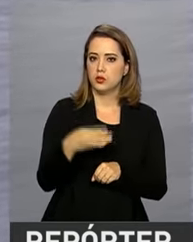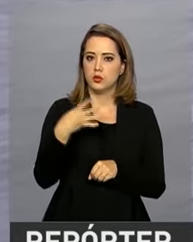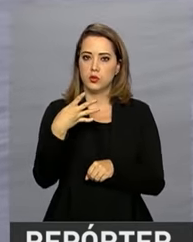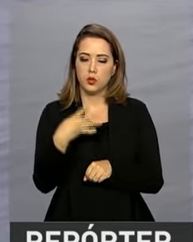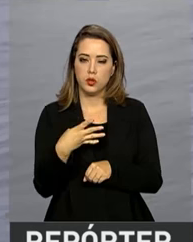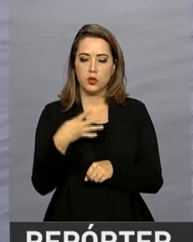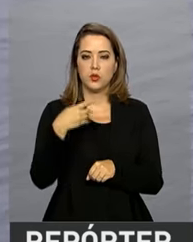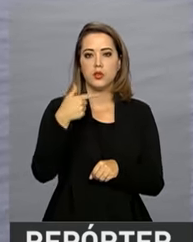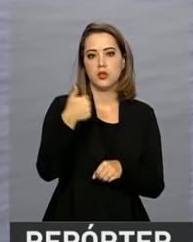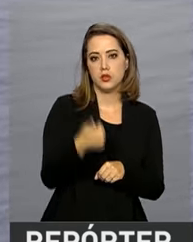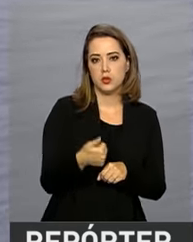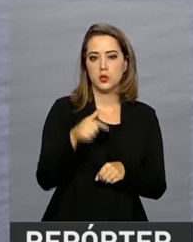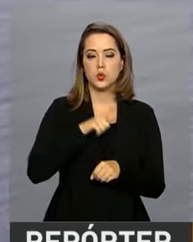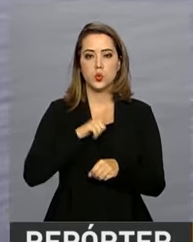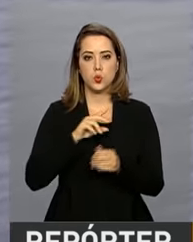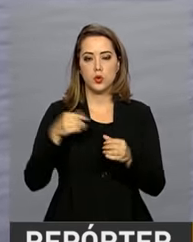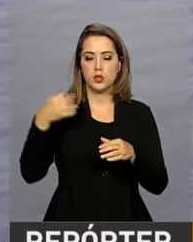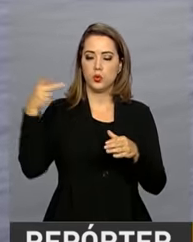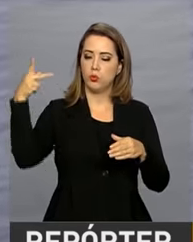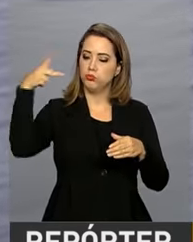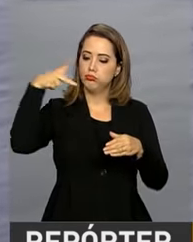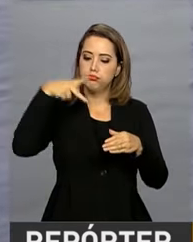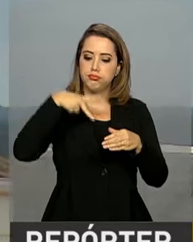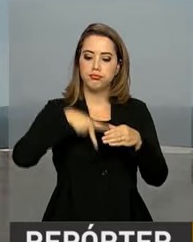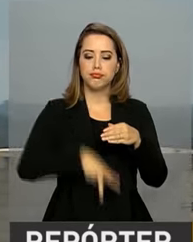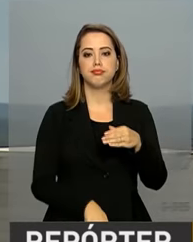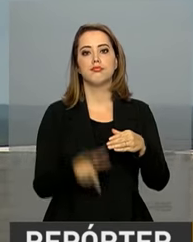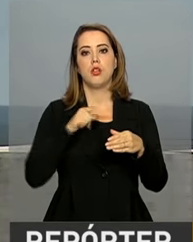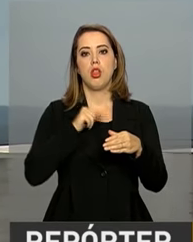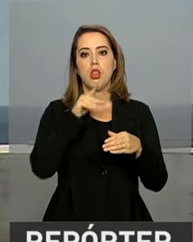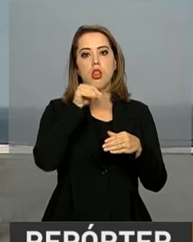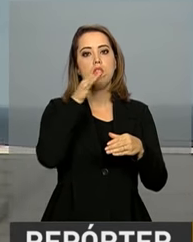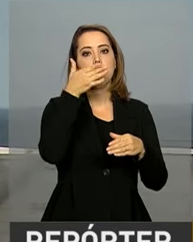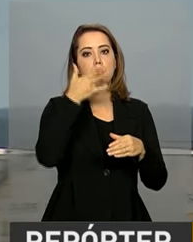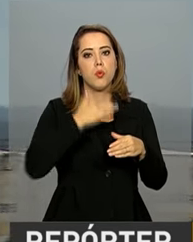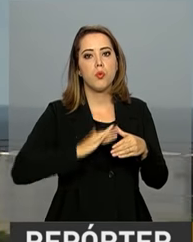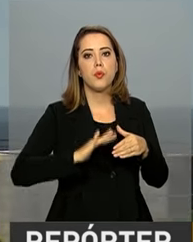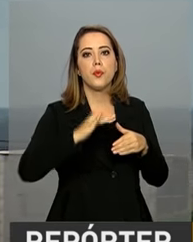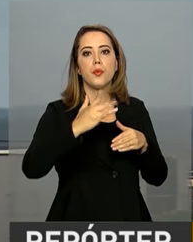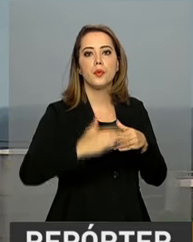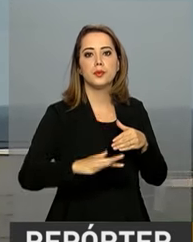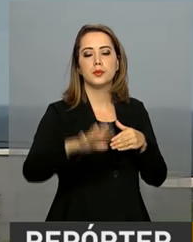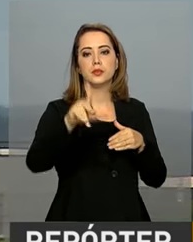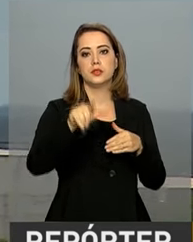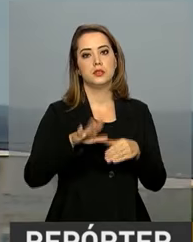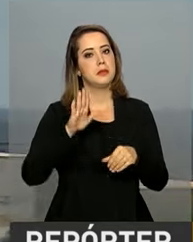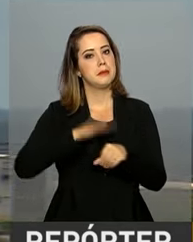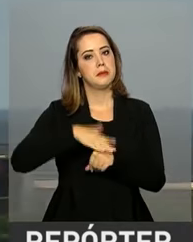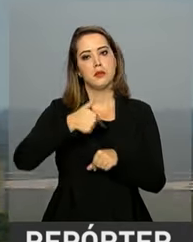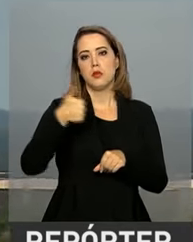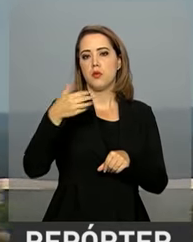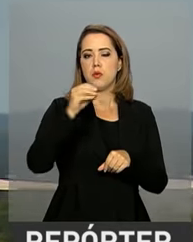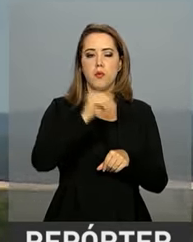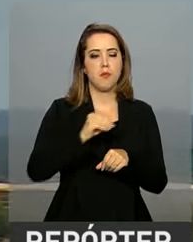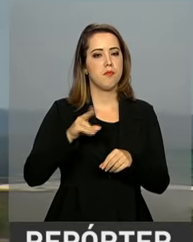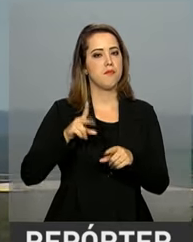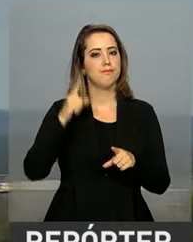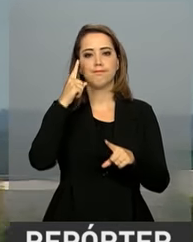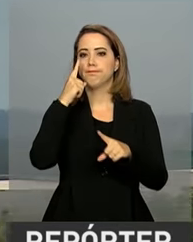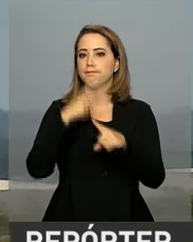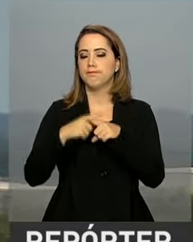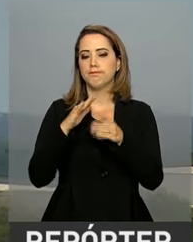produtores de petróleo e gás natural situados no mar e um número 10 vezes maior de poços terrestres, mas que